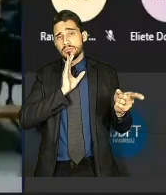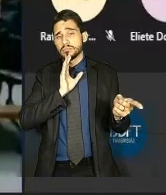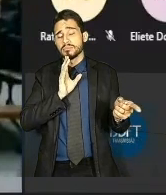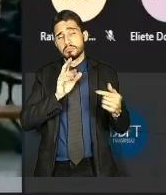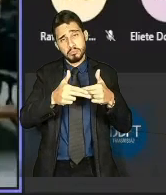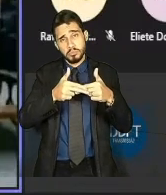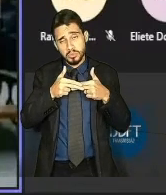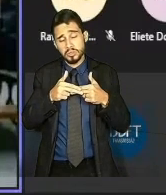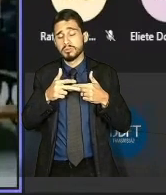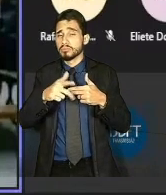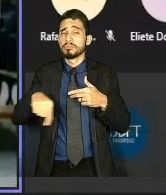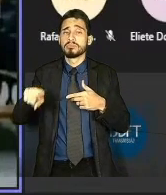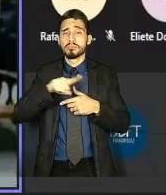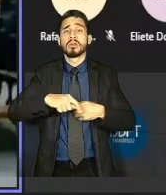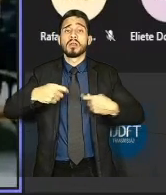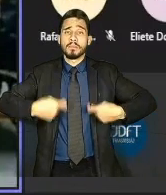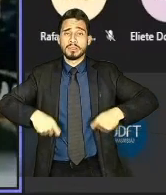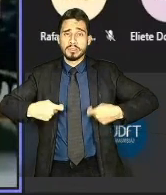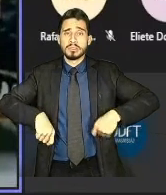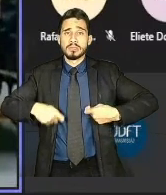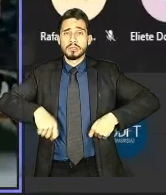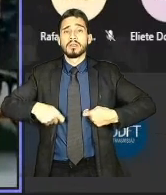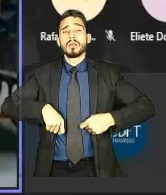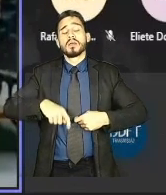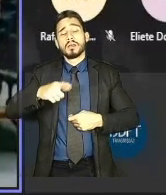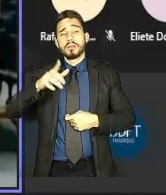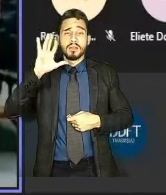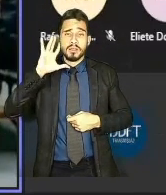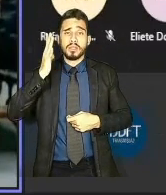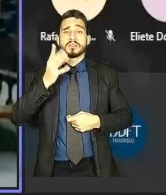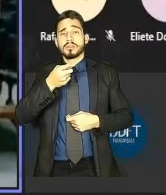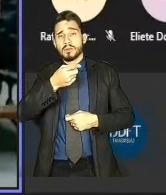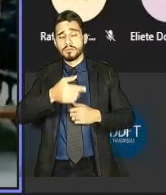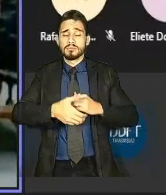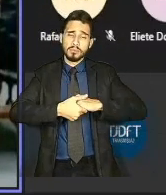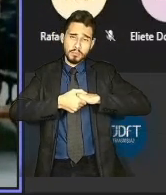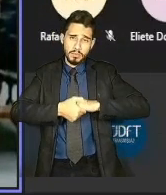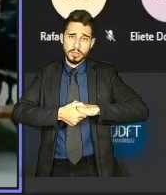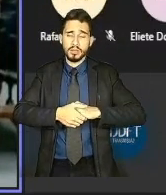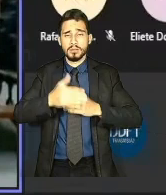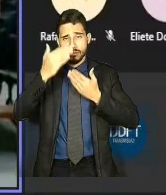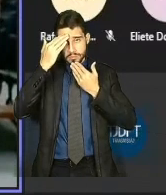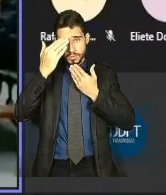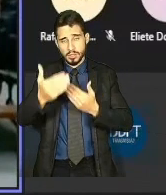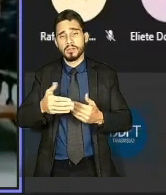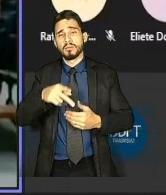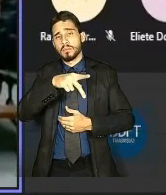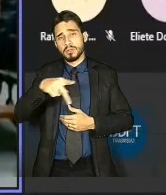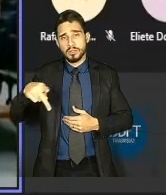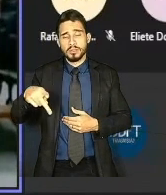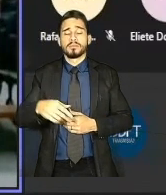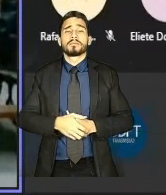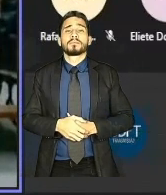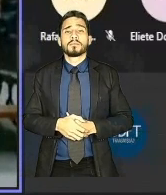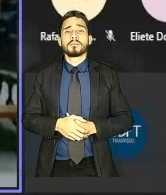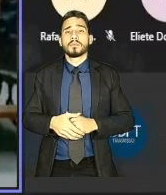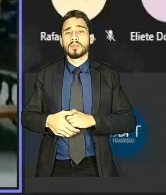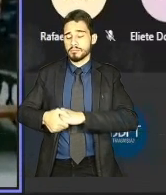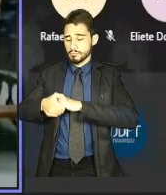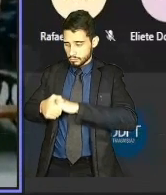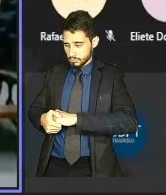Excelência. Por essa razão, suscita a apelante a reforma da decisão. Obrigado, presidente. Obrigado,